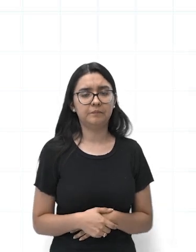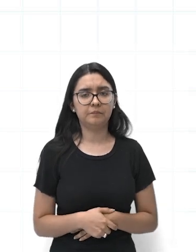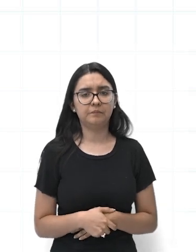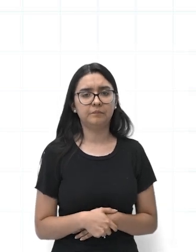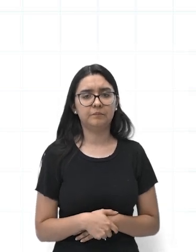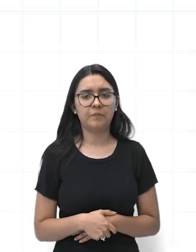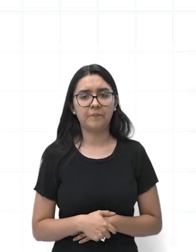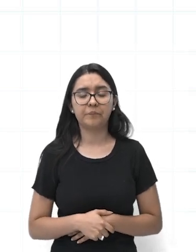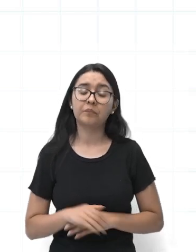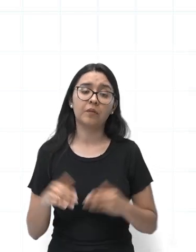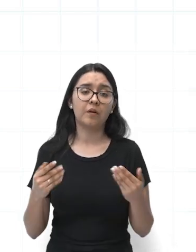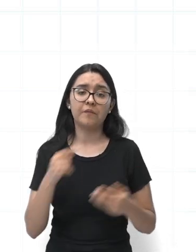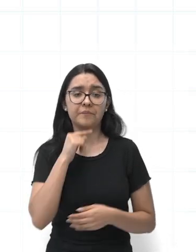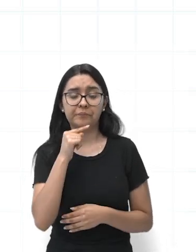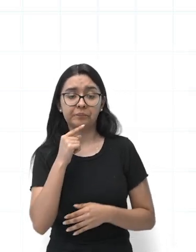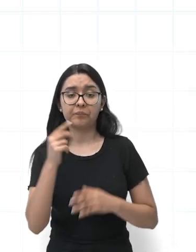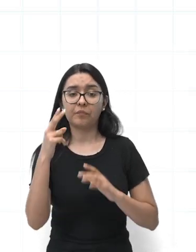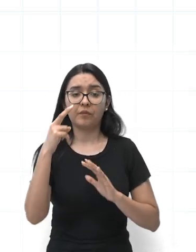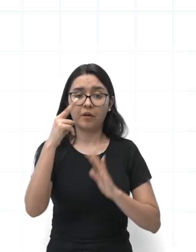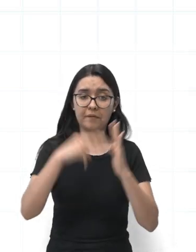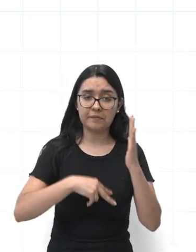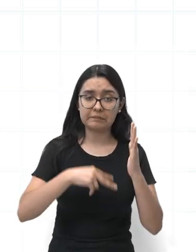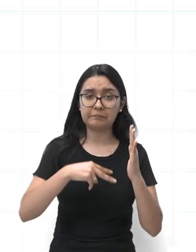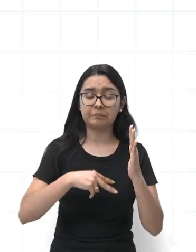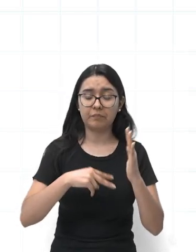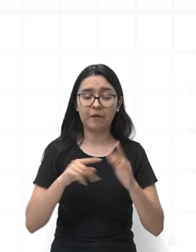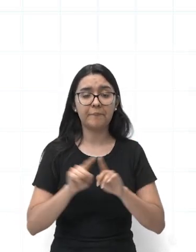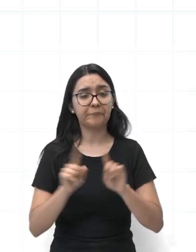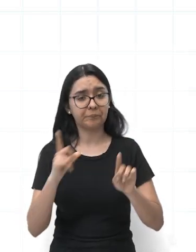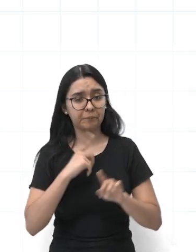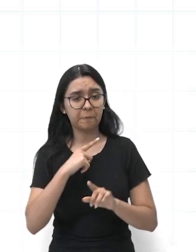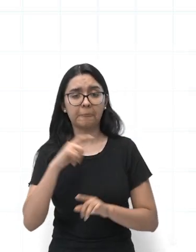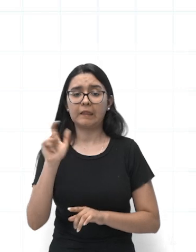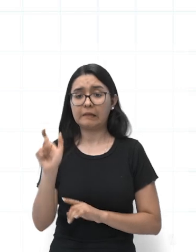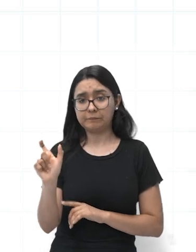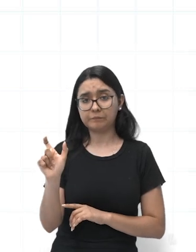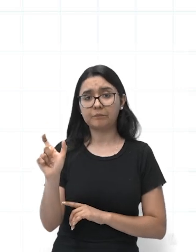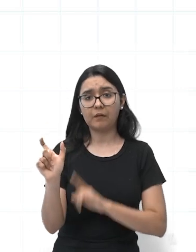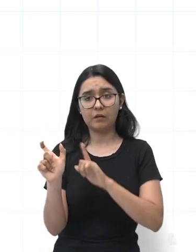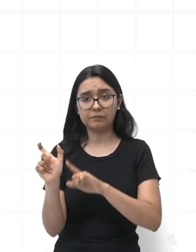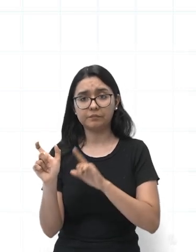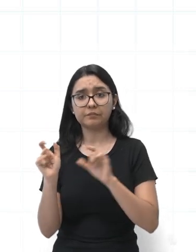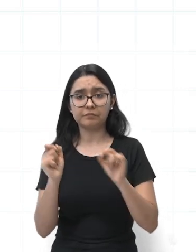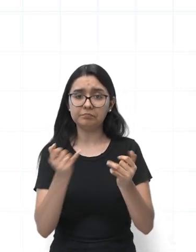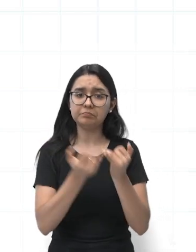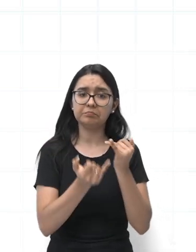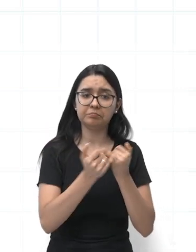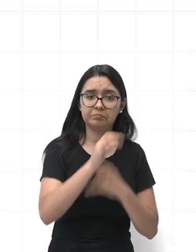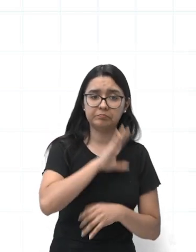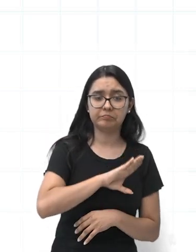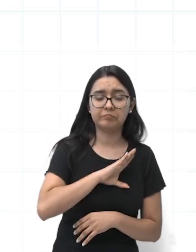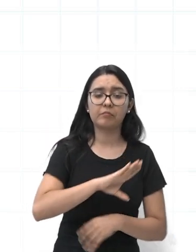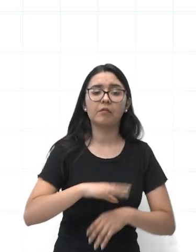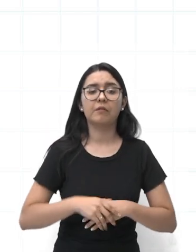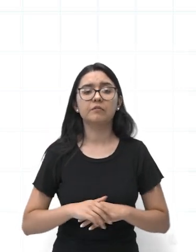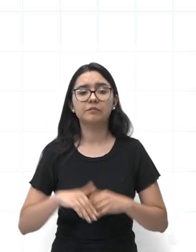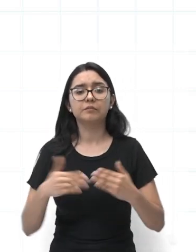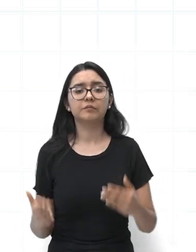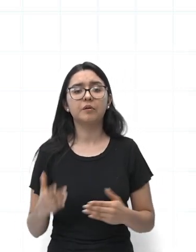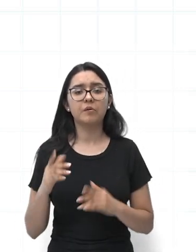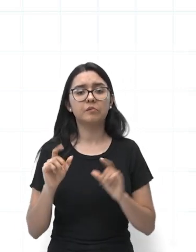Nós não vamos ler o texto, mas tem palavras cognatas, sempre vão atrás das palavras cognatas. E como aqui é